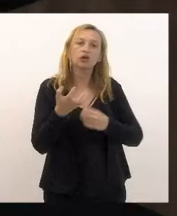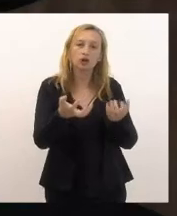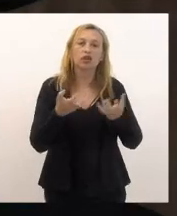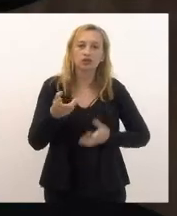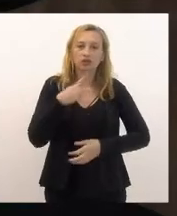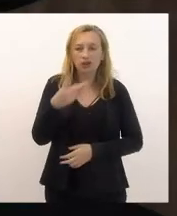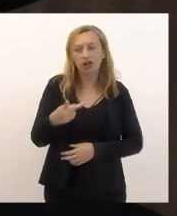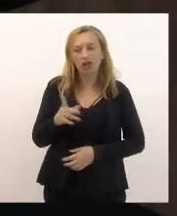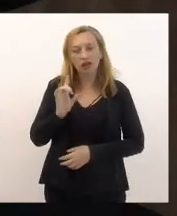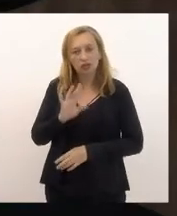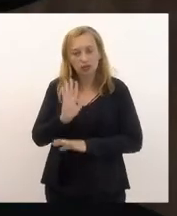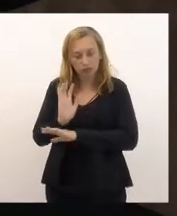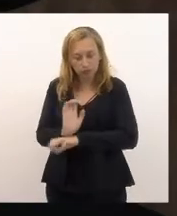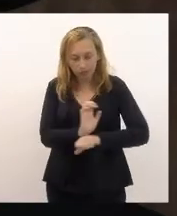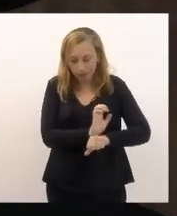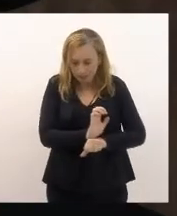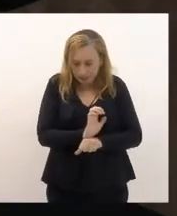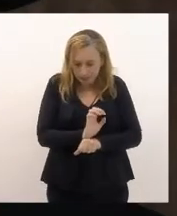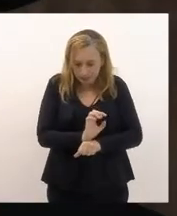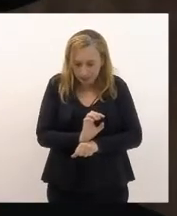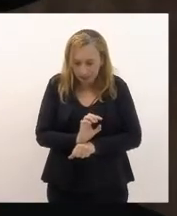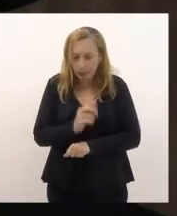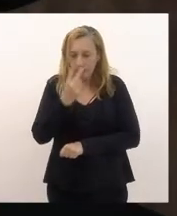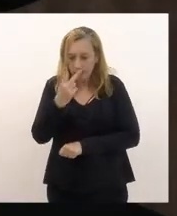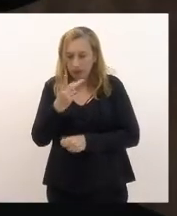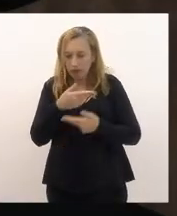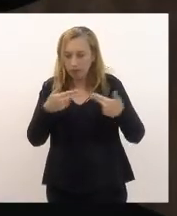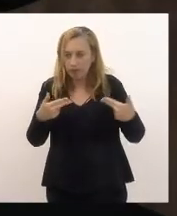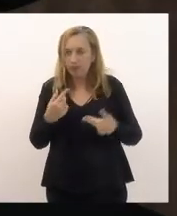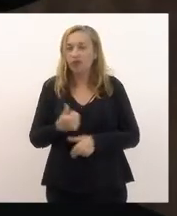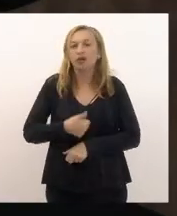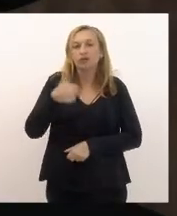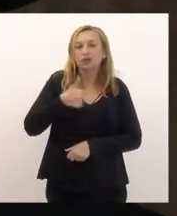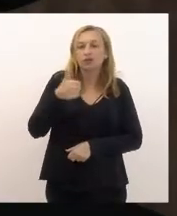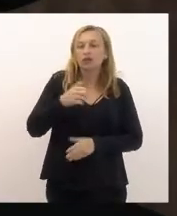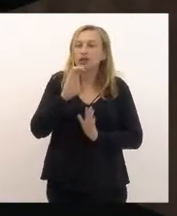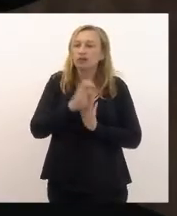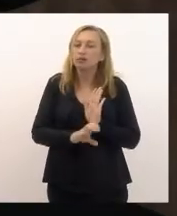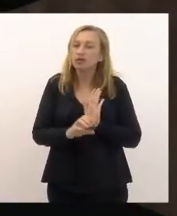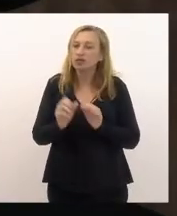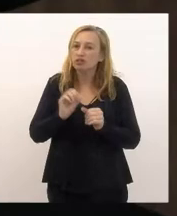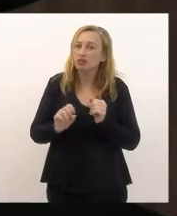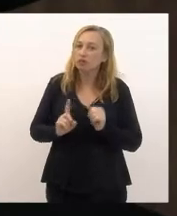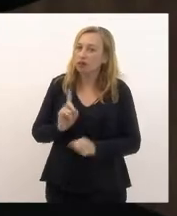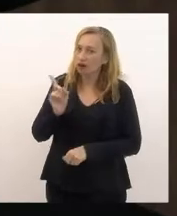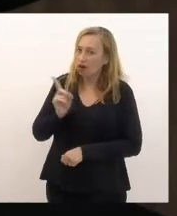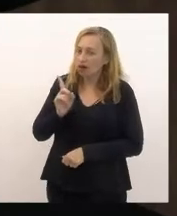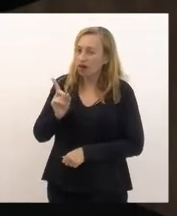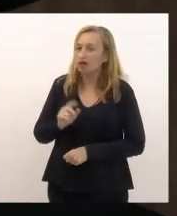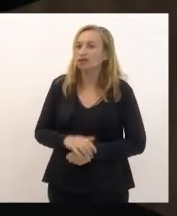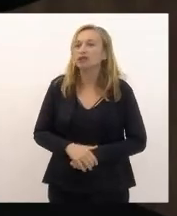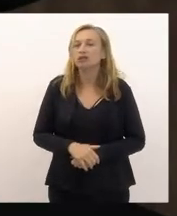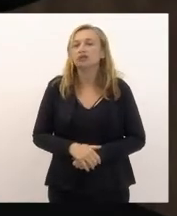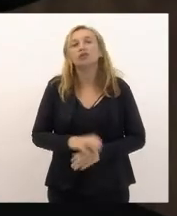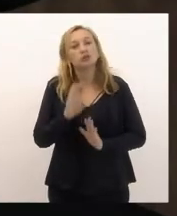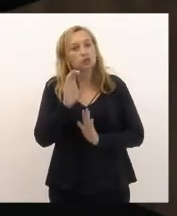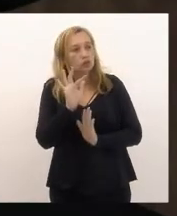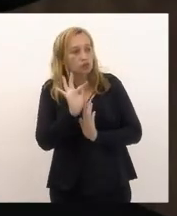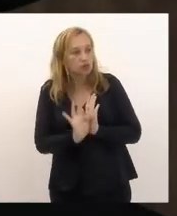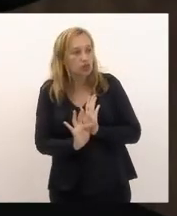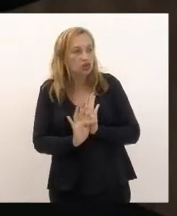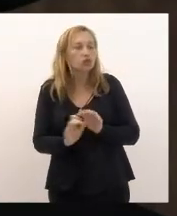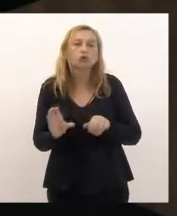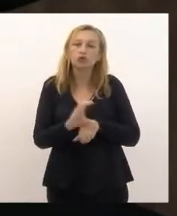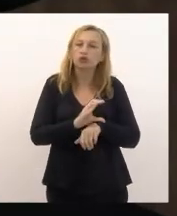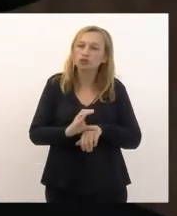ressaltar apenas um aspecto, teria vários outros, mas, na verdade, dois aspectos. Um, a emenda que nós fizemos lá atrás, no texto